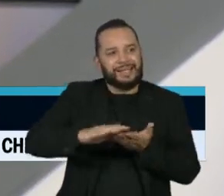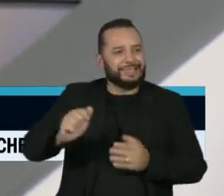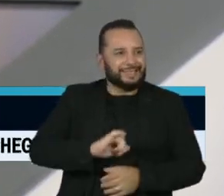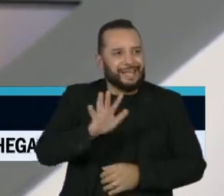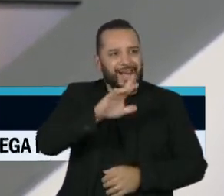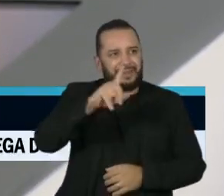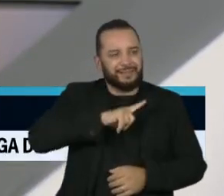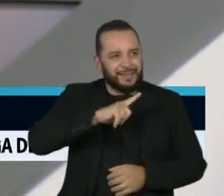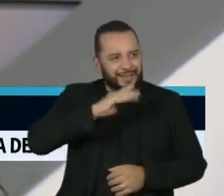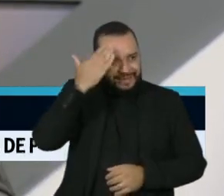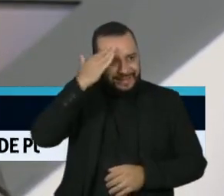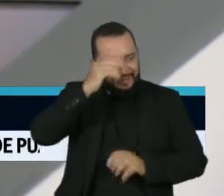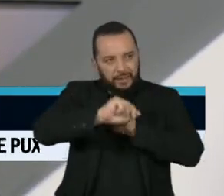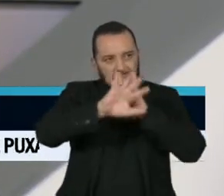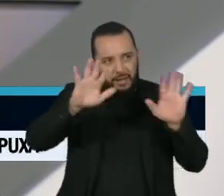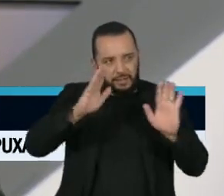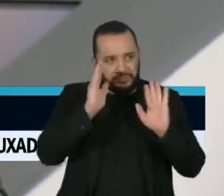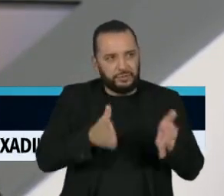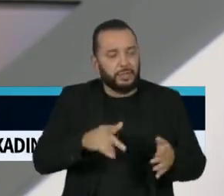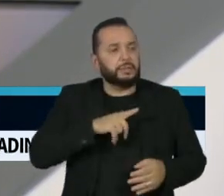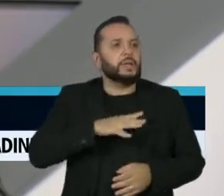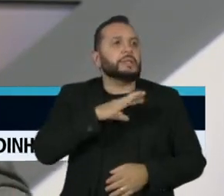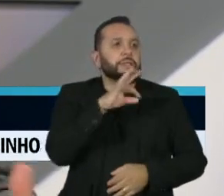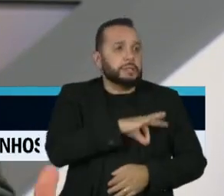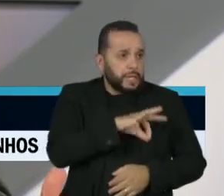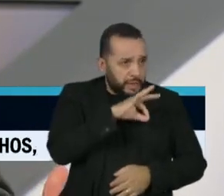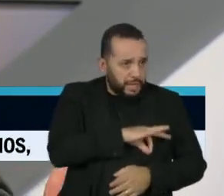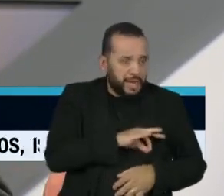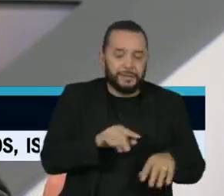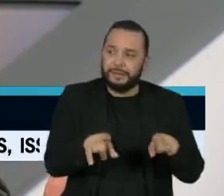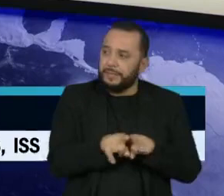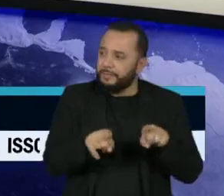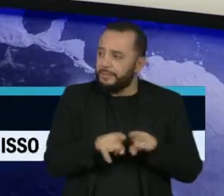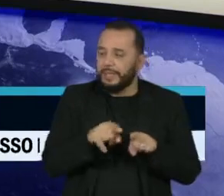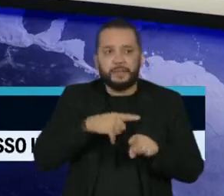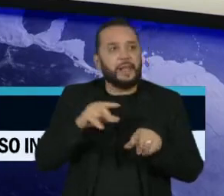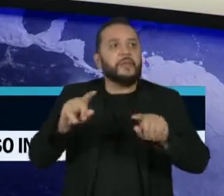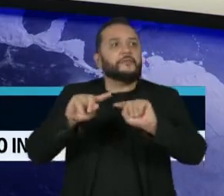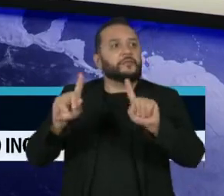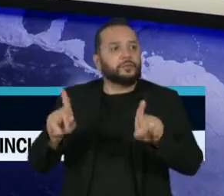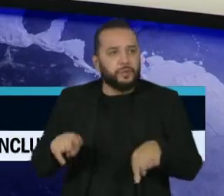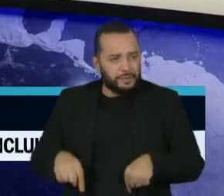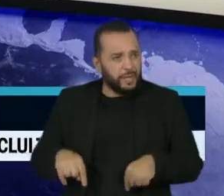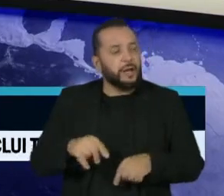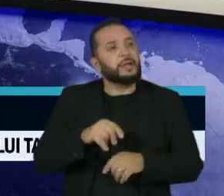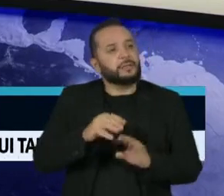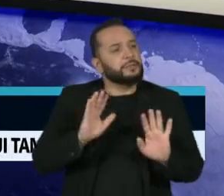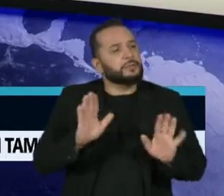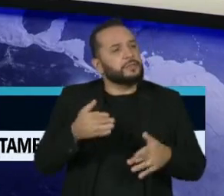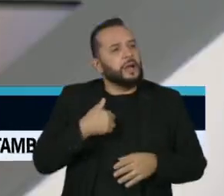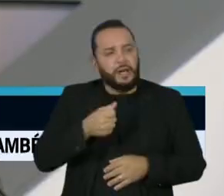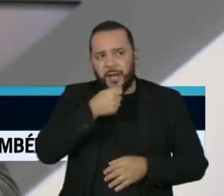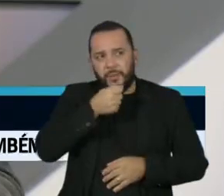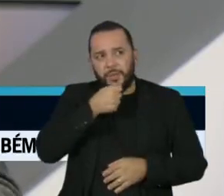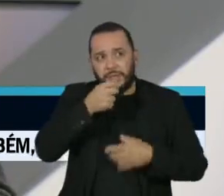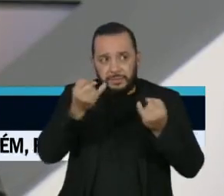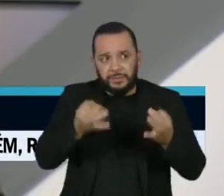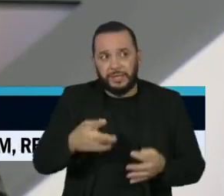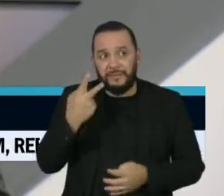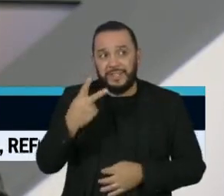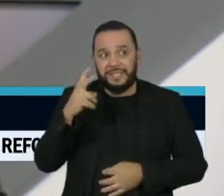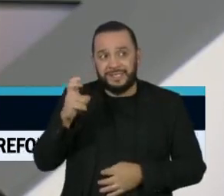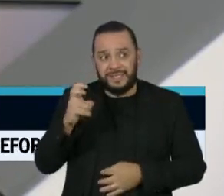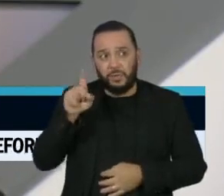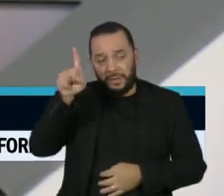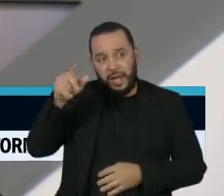Além de todo o salário, tem um séquito de funcionários. A reportagem menciona 25, mas isso é para a